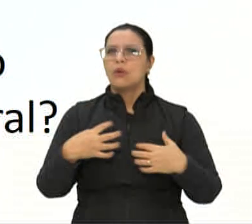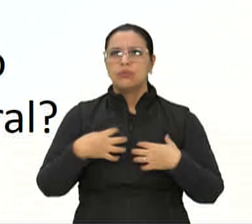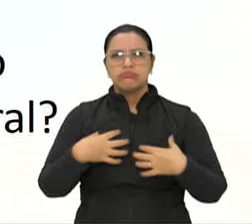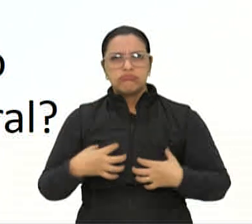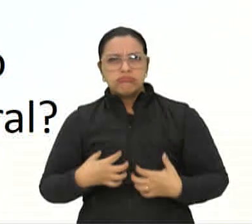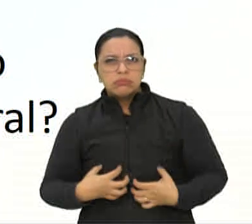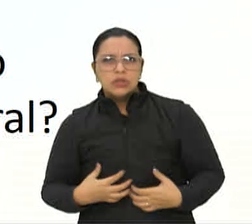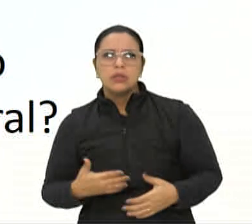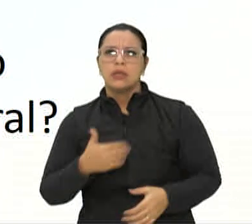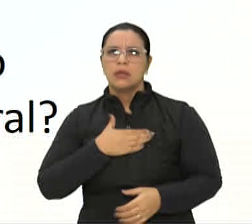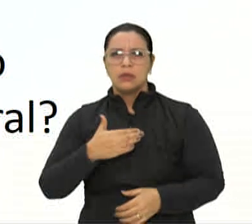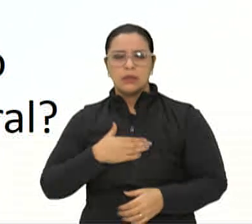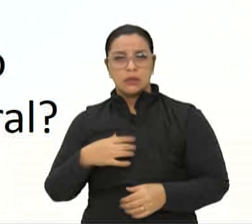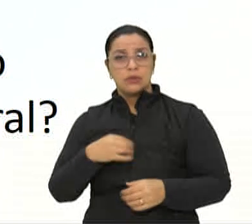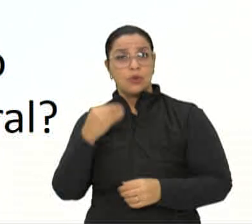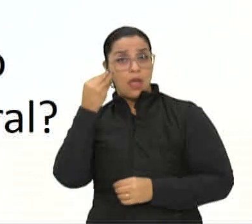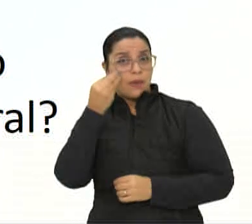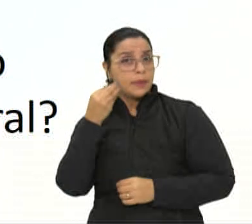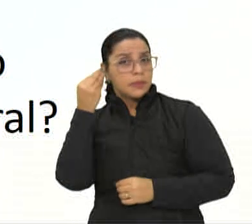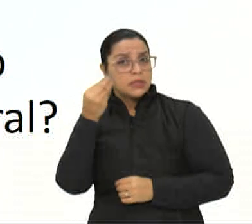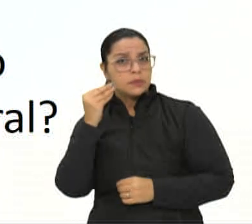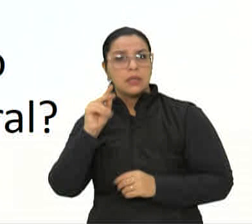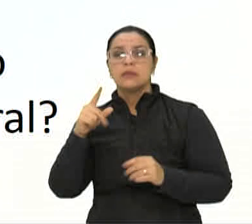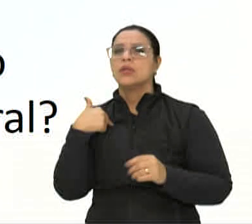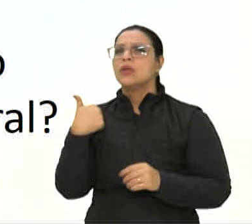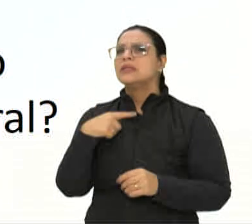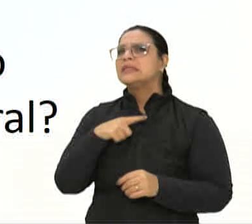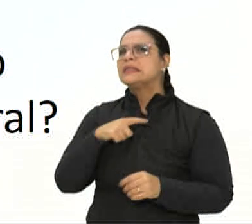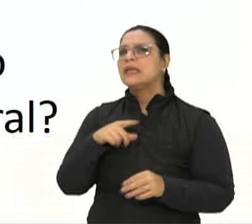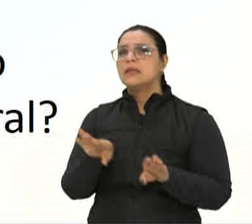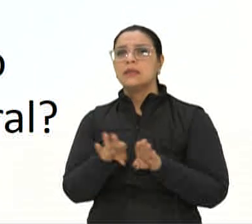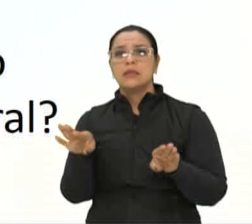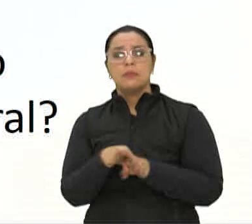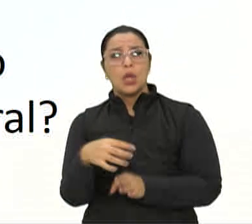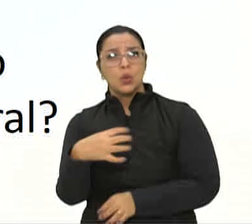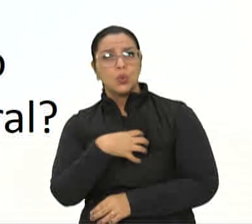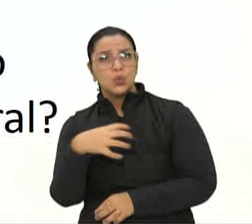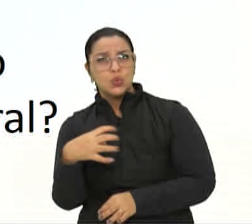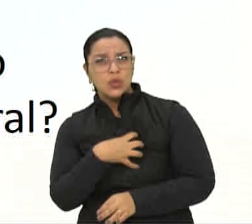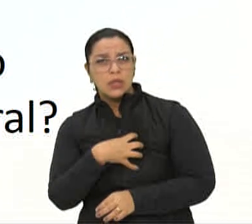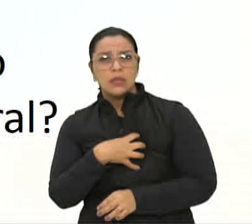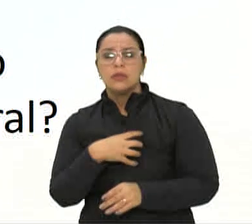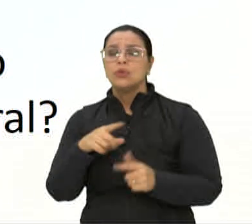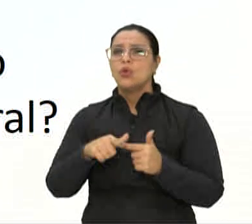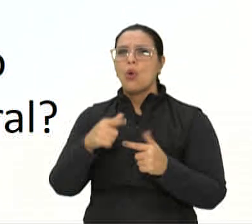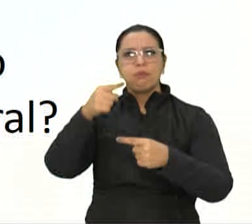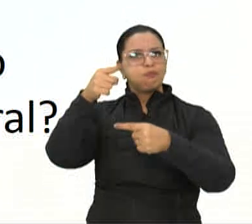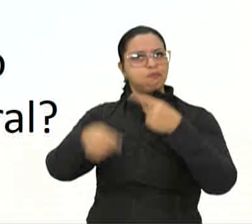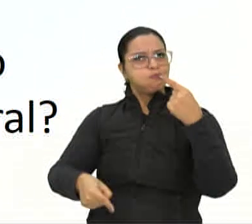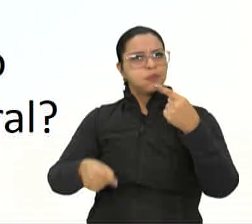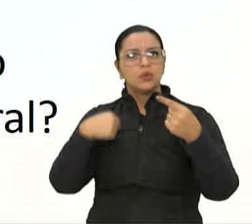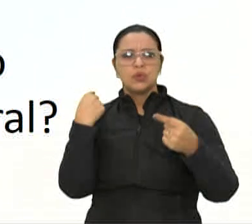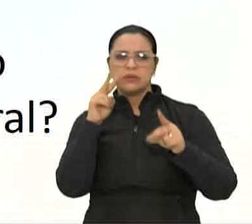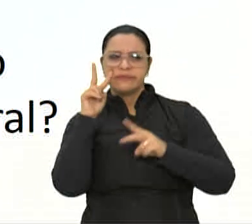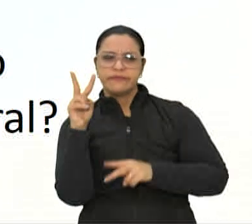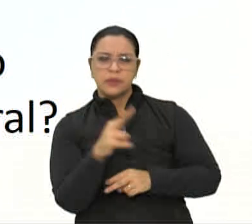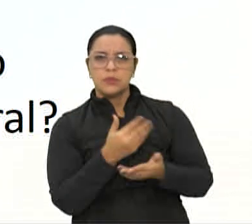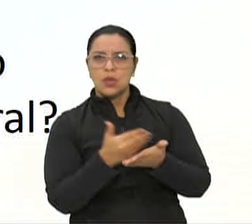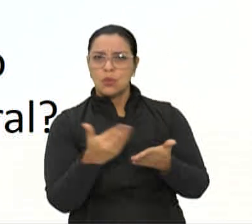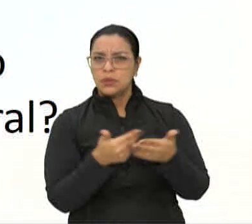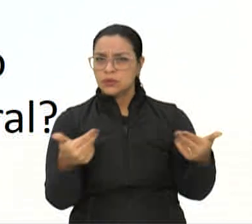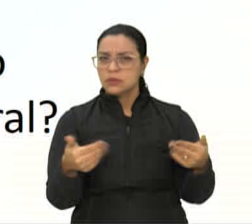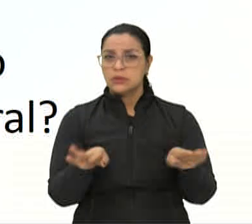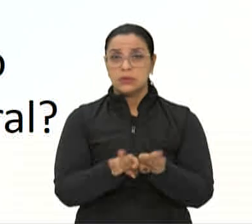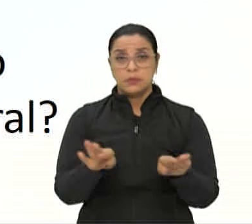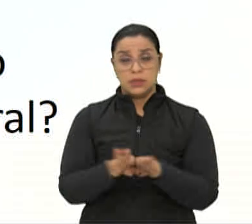nossa natureza, experimentamos uma sensação ou sentimento de censura quando os contemplamos, ou seja,